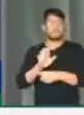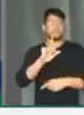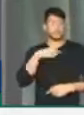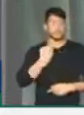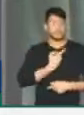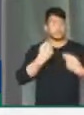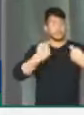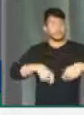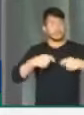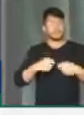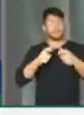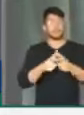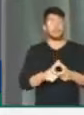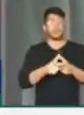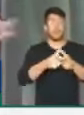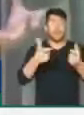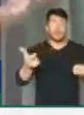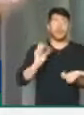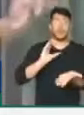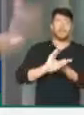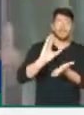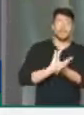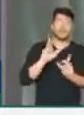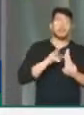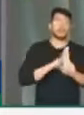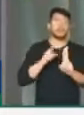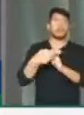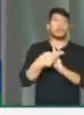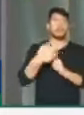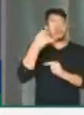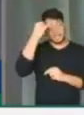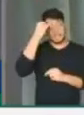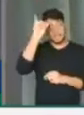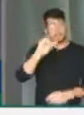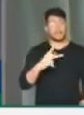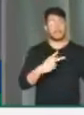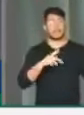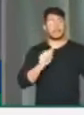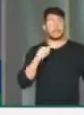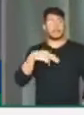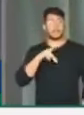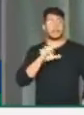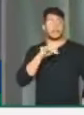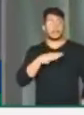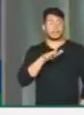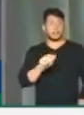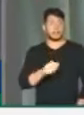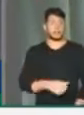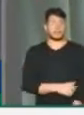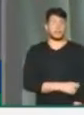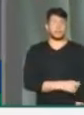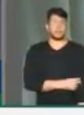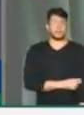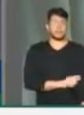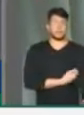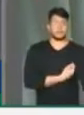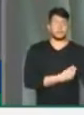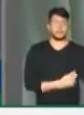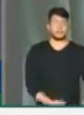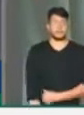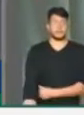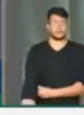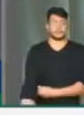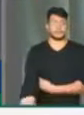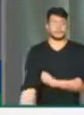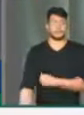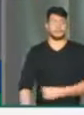os recursos do SUS para enfrentar a pandemia, enfrentar a possível epidemia de coronavírus no Brasil. Essas são ações